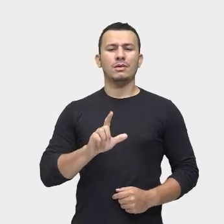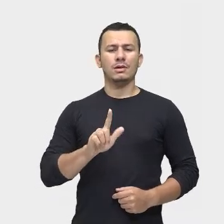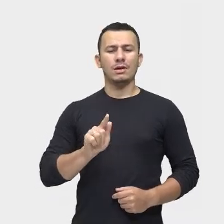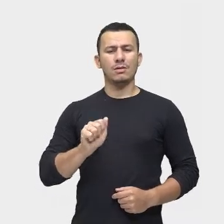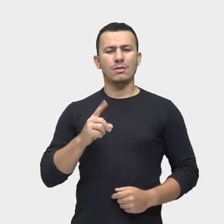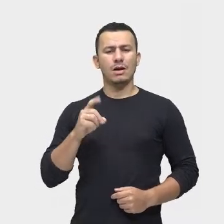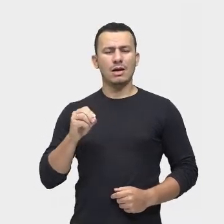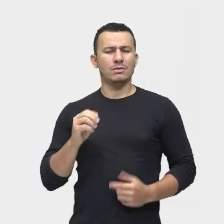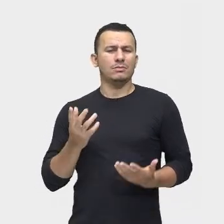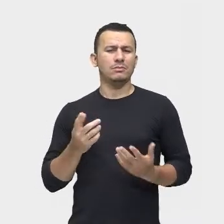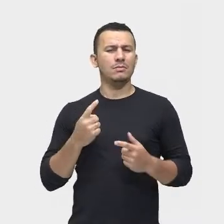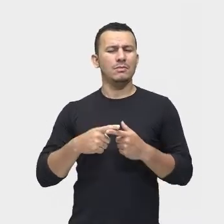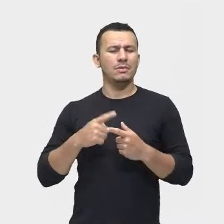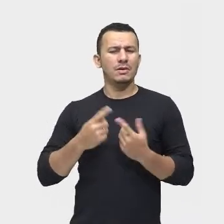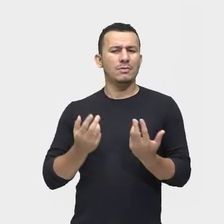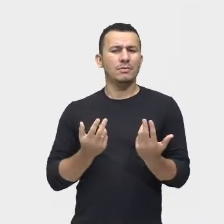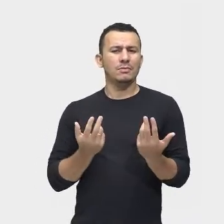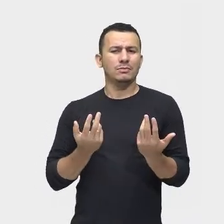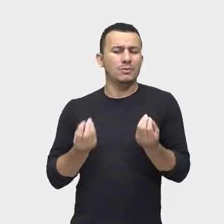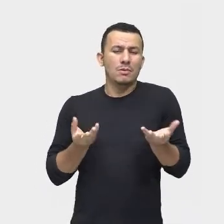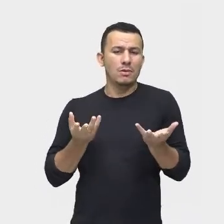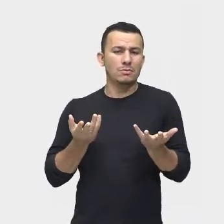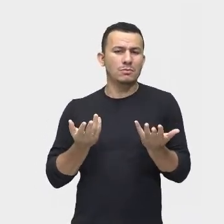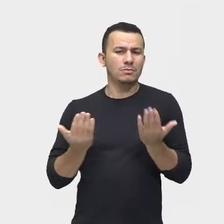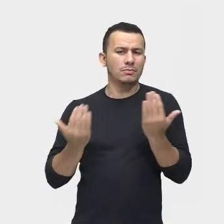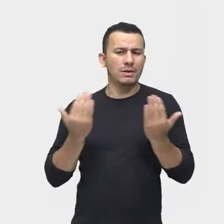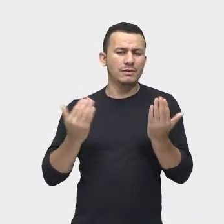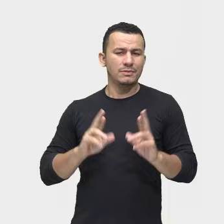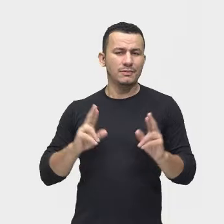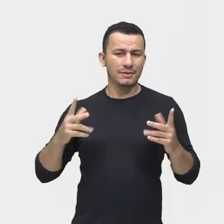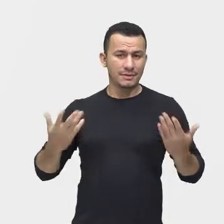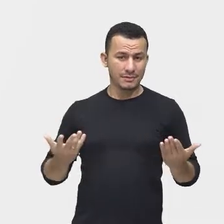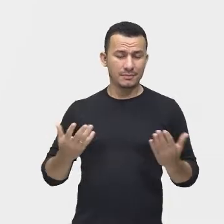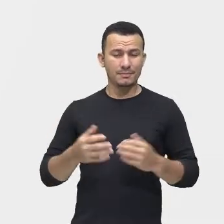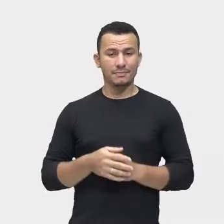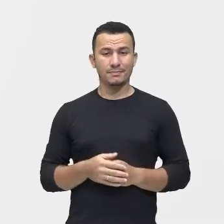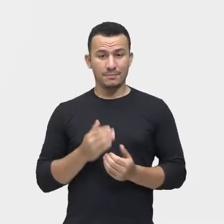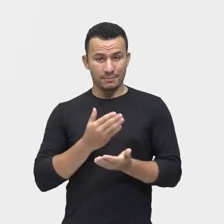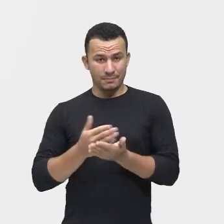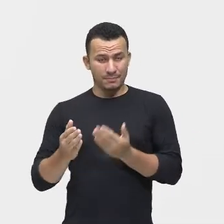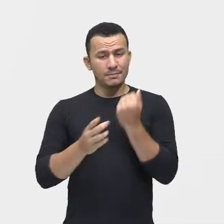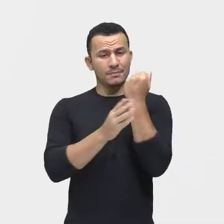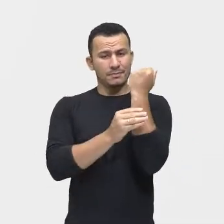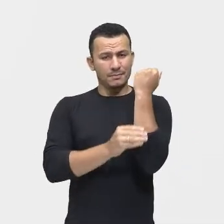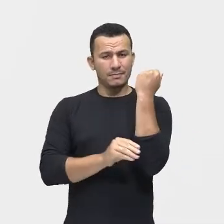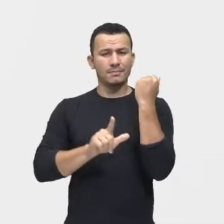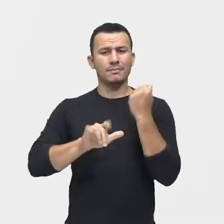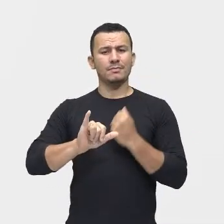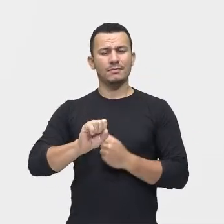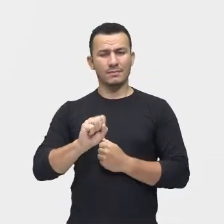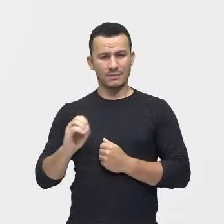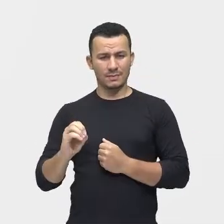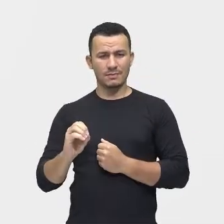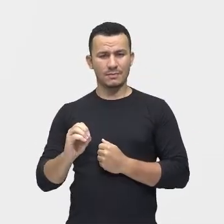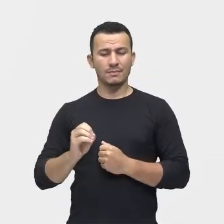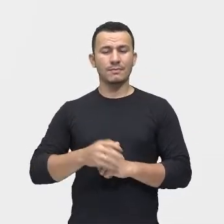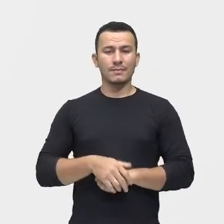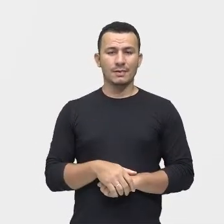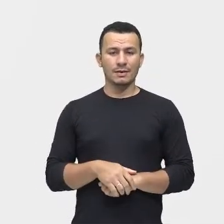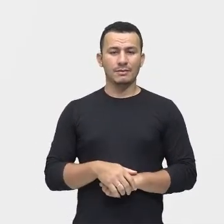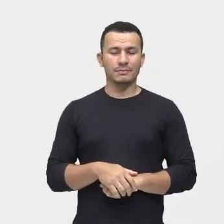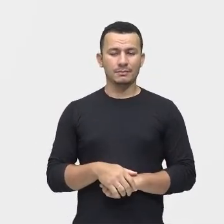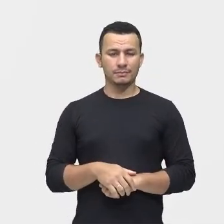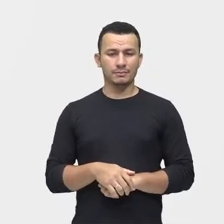isso? Qual é a diferença? Então vamos começar lá com o músculo liso, olha só. O músculo não estriado ou